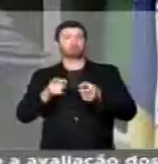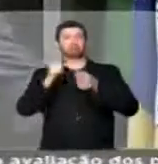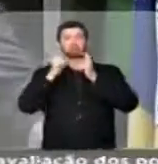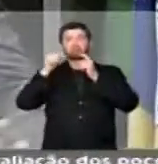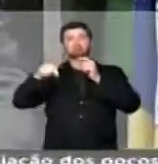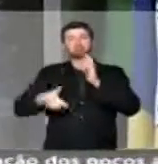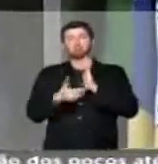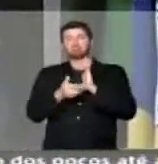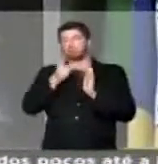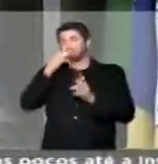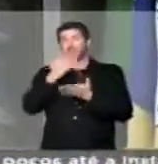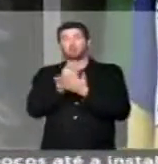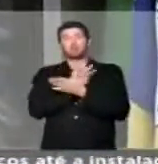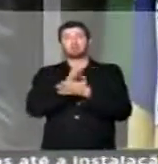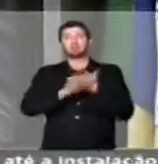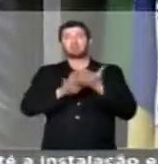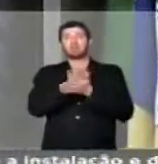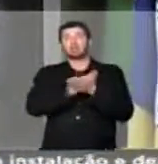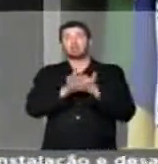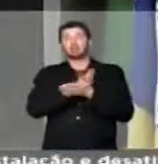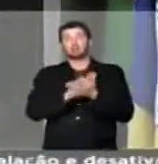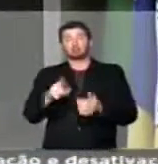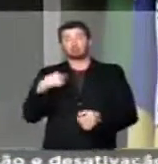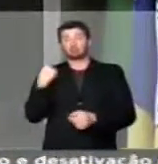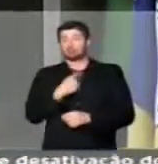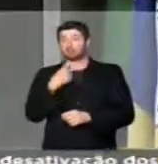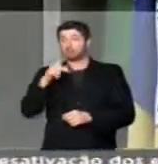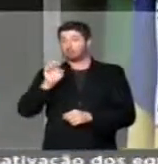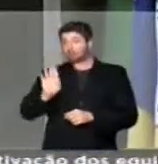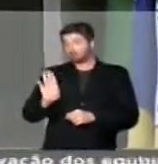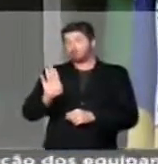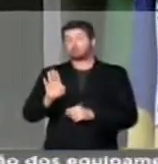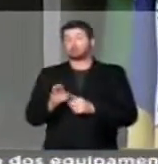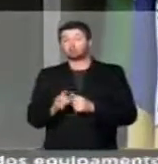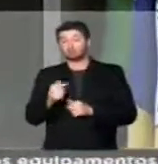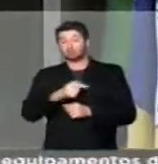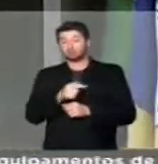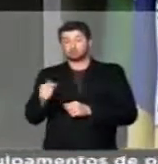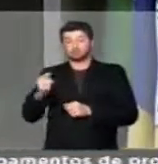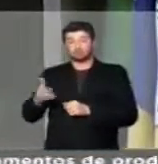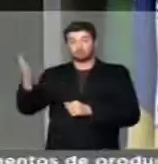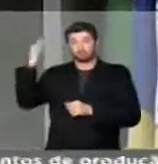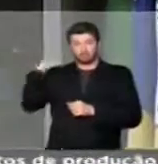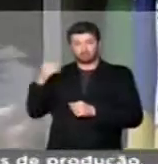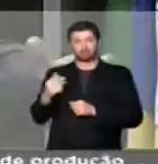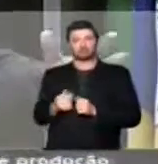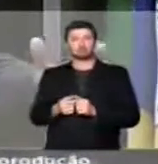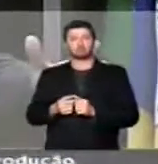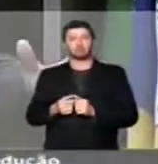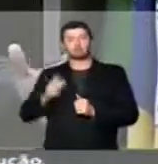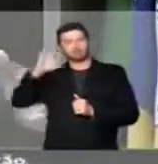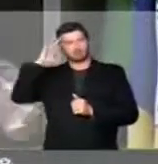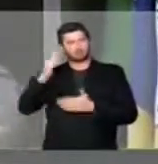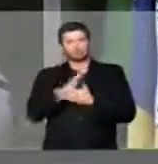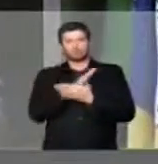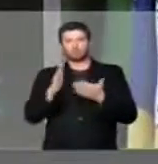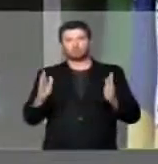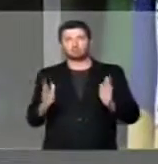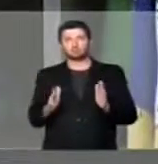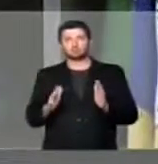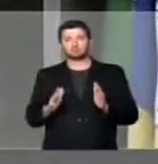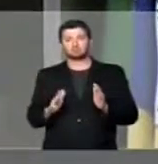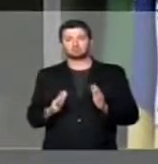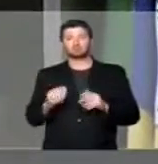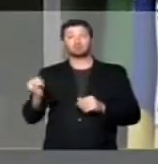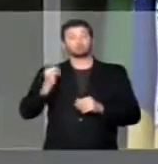como se nada tivesse acontecendo nós do psdb a bancada do psb na semana passada tomando algumas decisões e